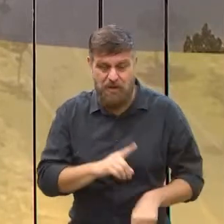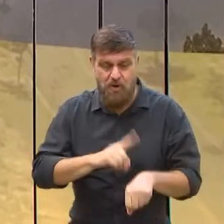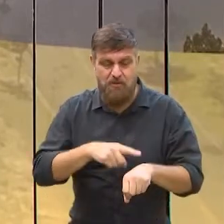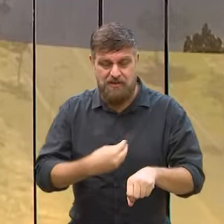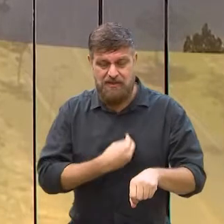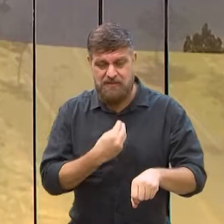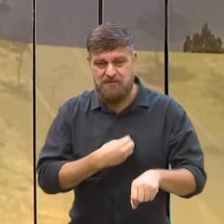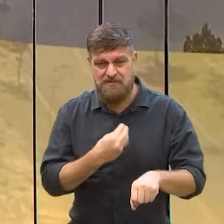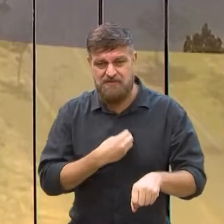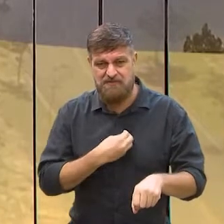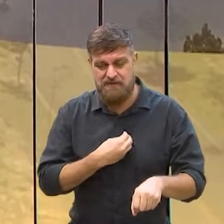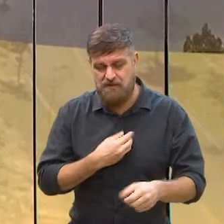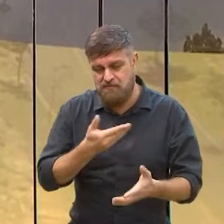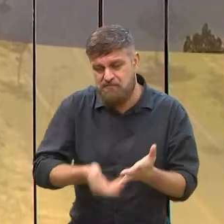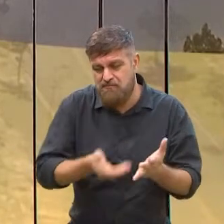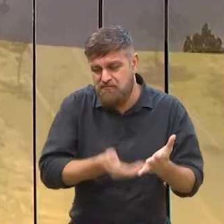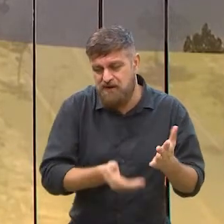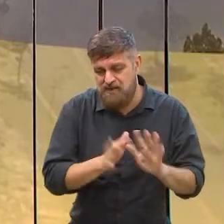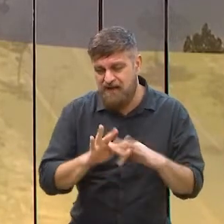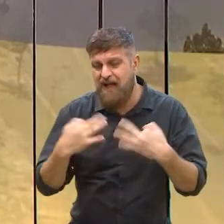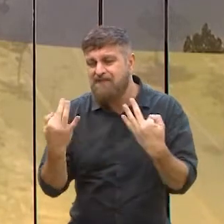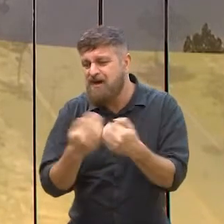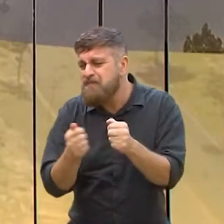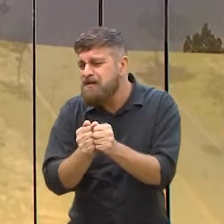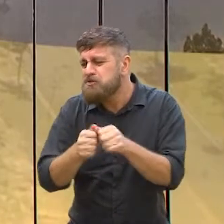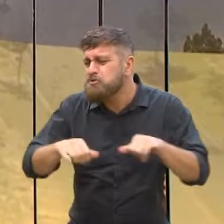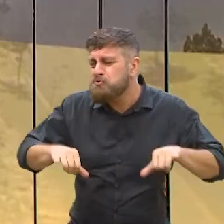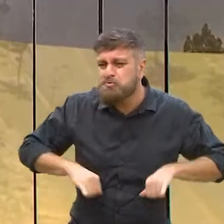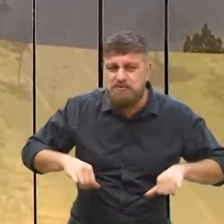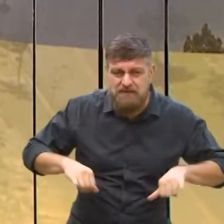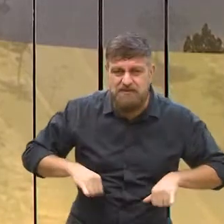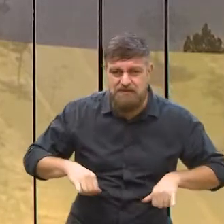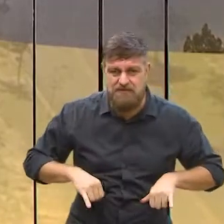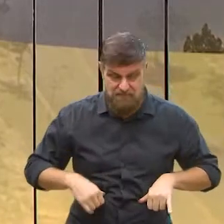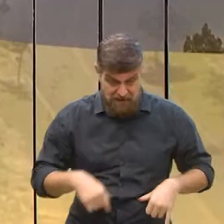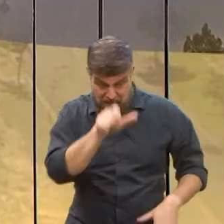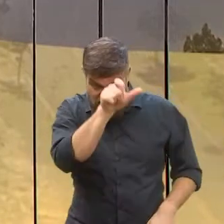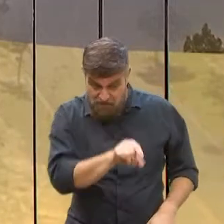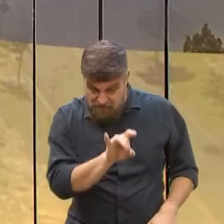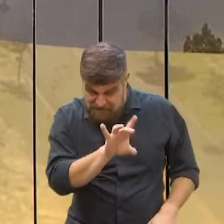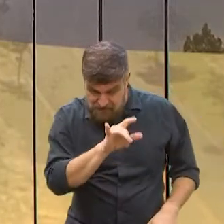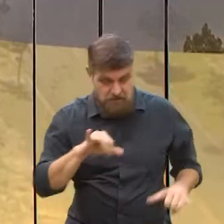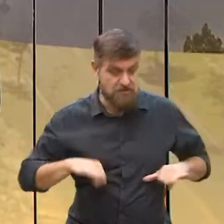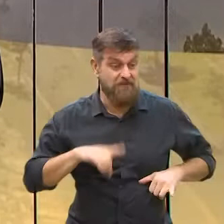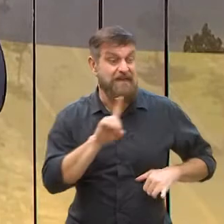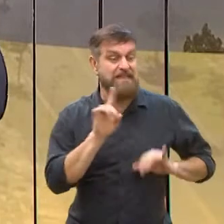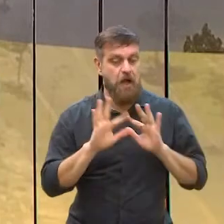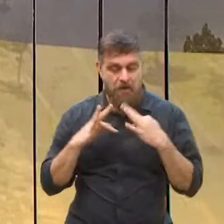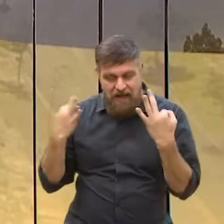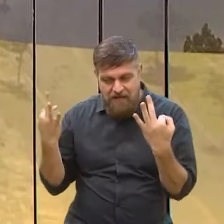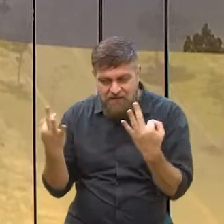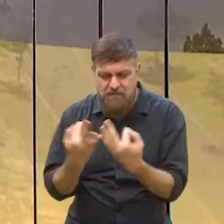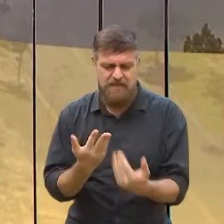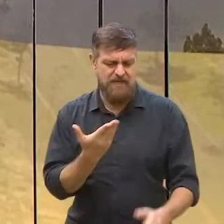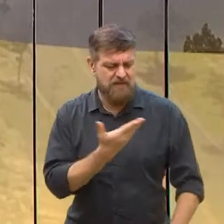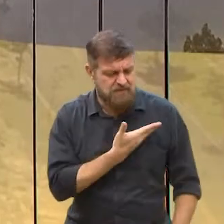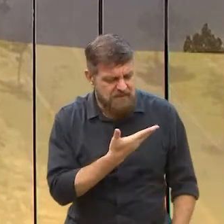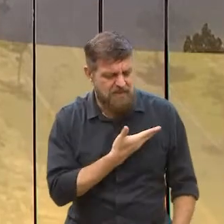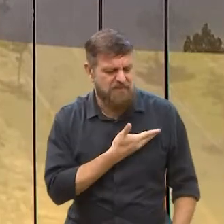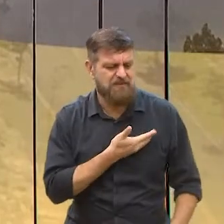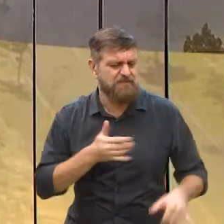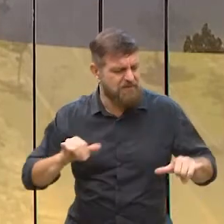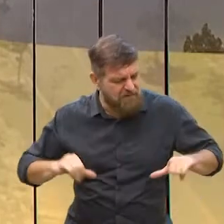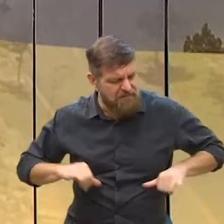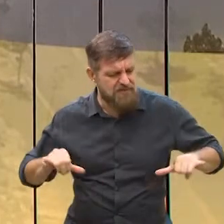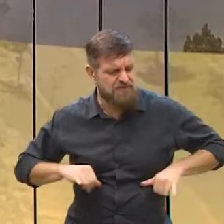vai sofrer junto com você, o que não é só o seu sofrimento, né, da família toda, né? Os seus amigos, suas amigas